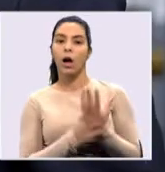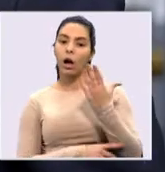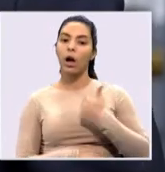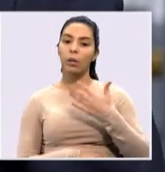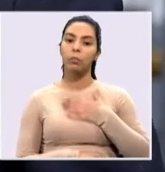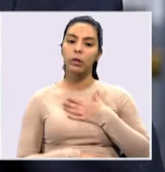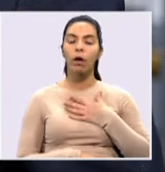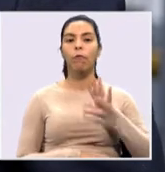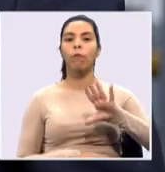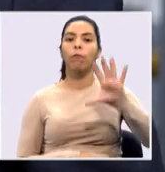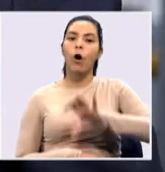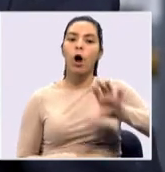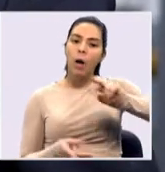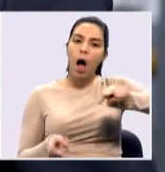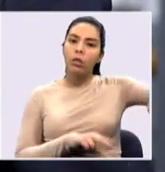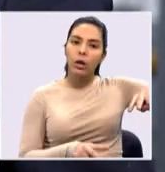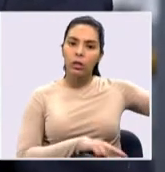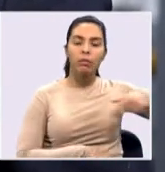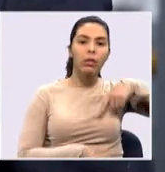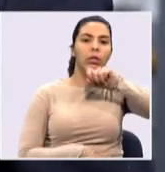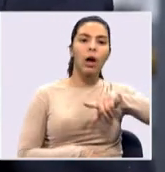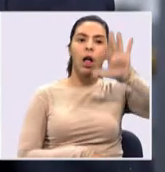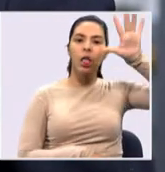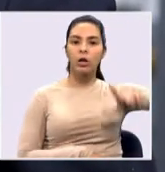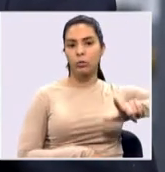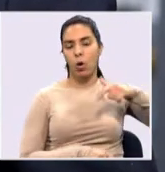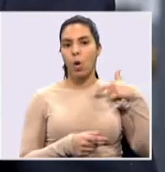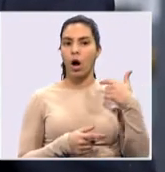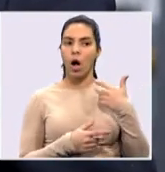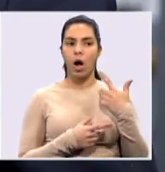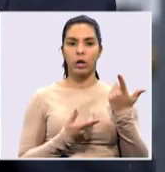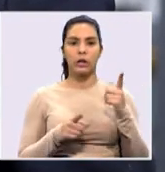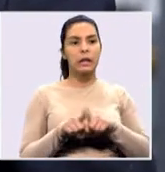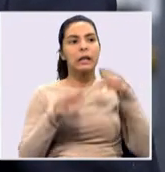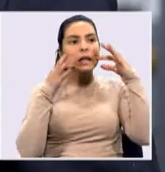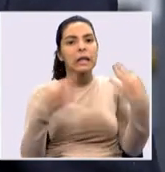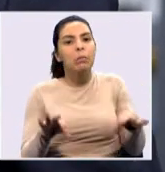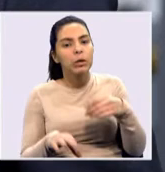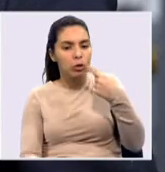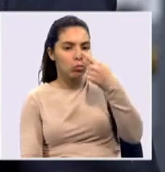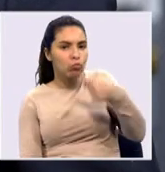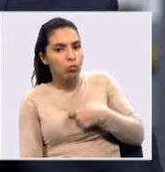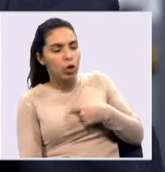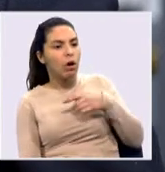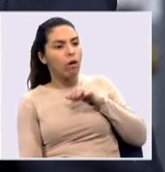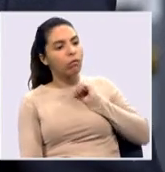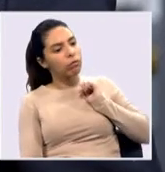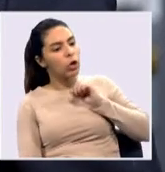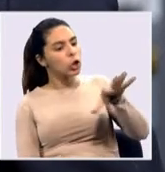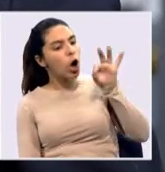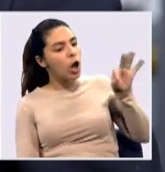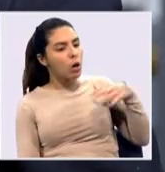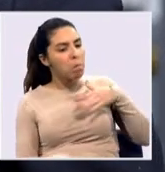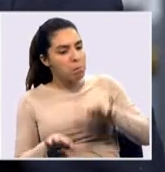Tours existe para ser um meio alternativo para os turistas conhecerem a cidade de uma forma muito mais simples e da sua forma. Eles é que escolhem para onde é que